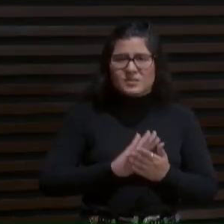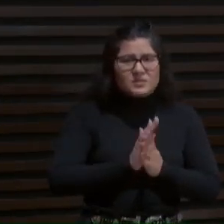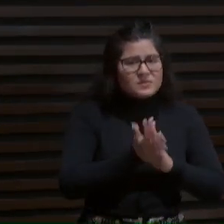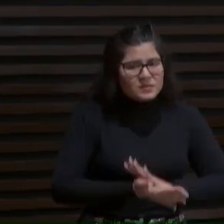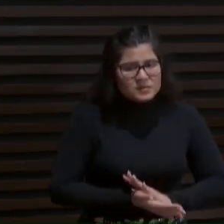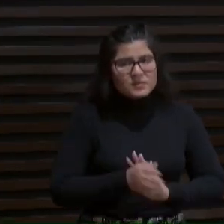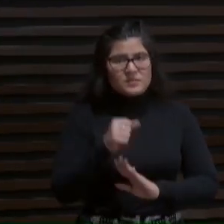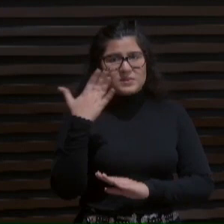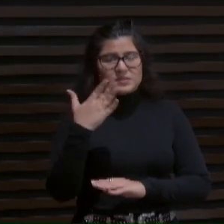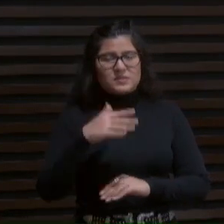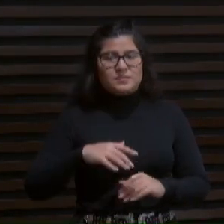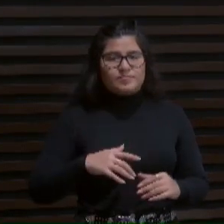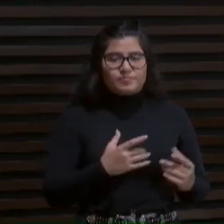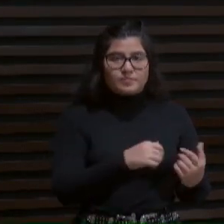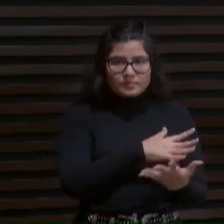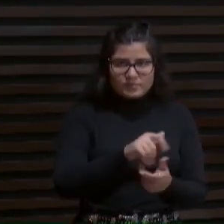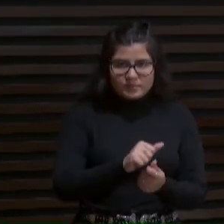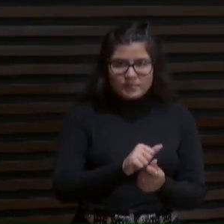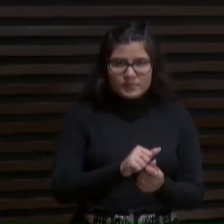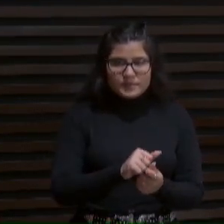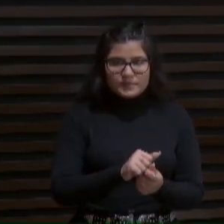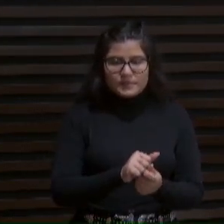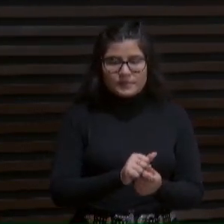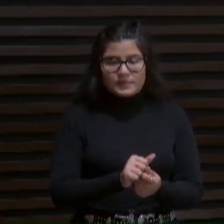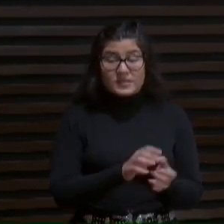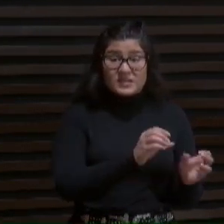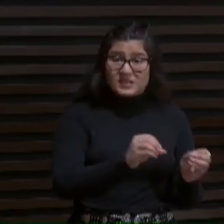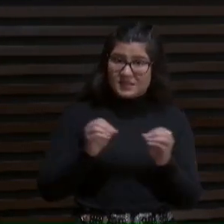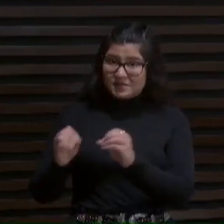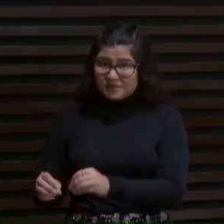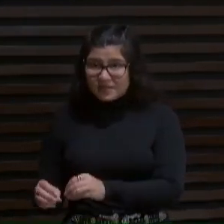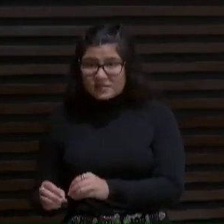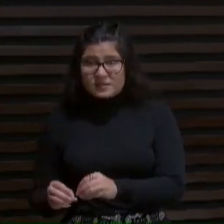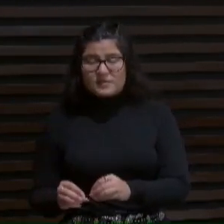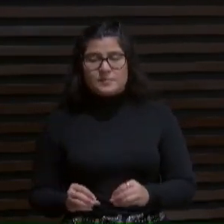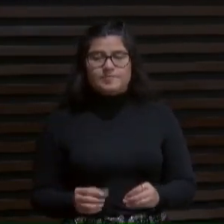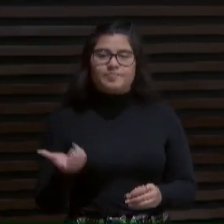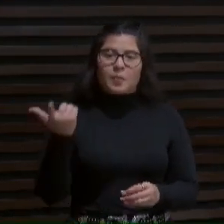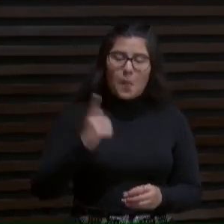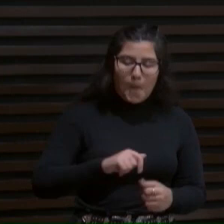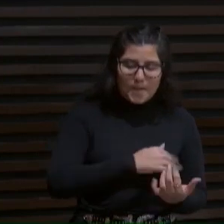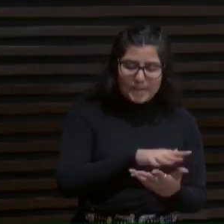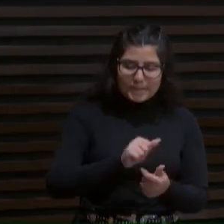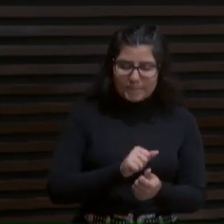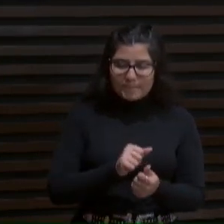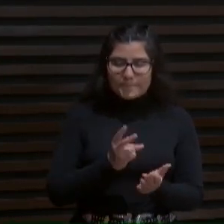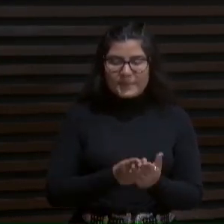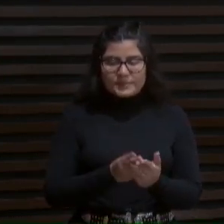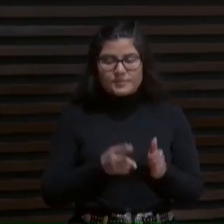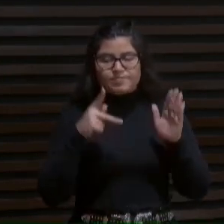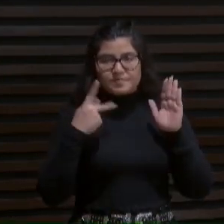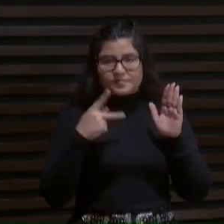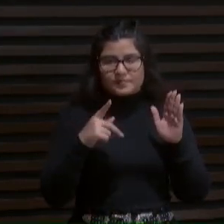aconteceria naquela terra, e o fato de que eles seriam retirados de novo daquela terra, e embora depois a promessa é que